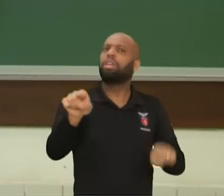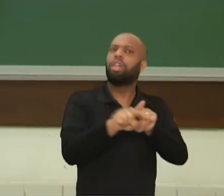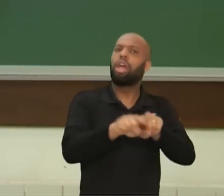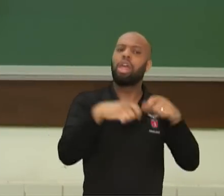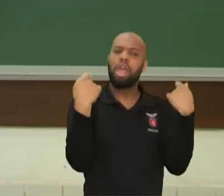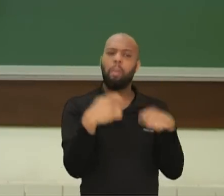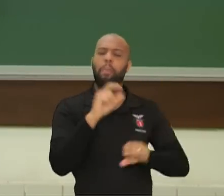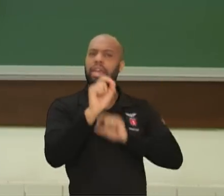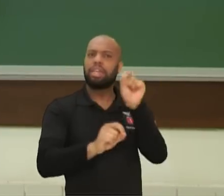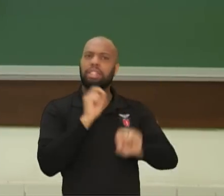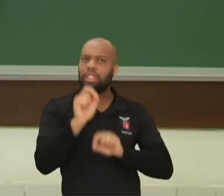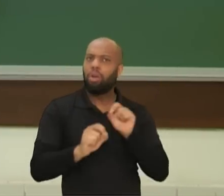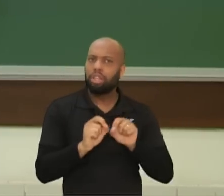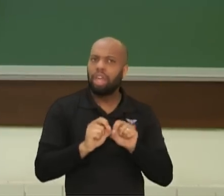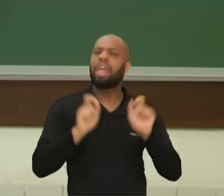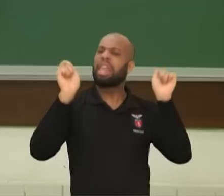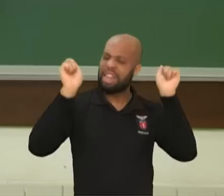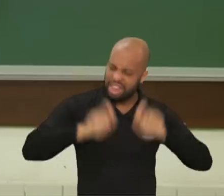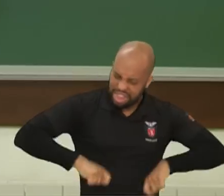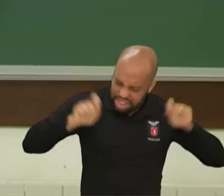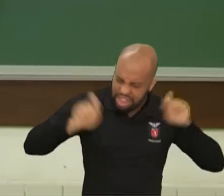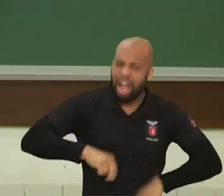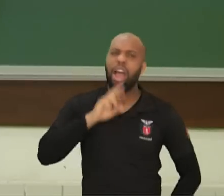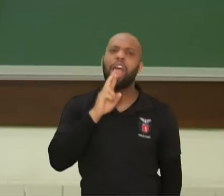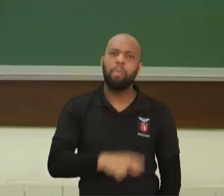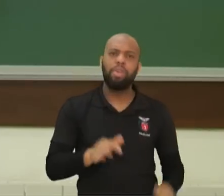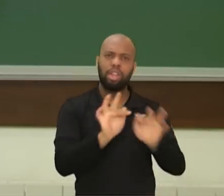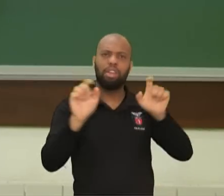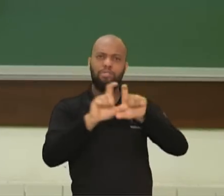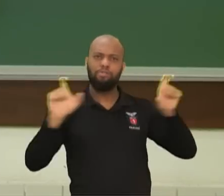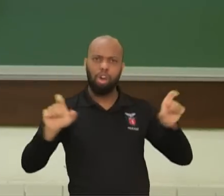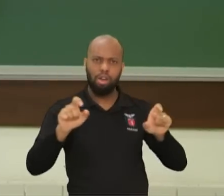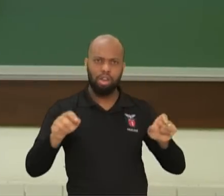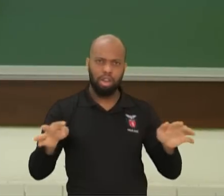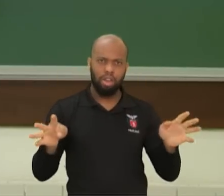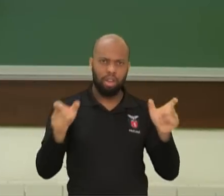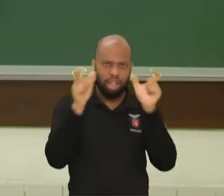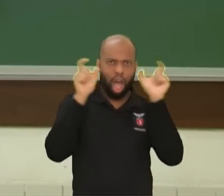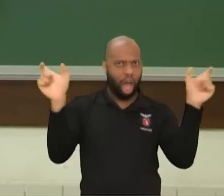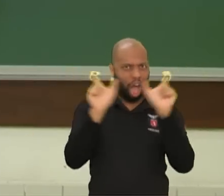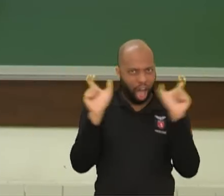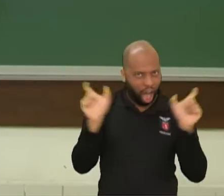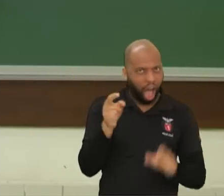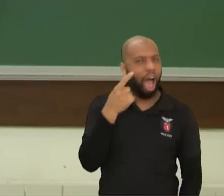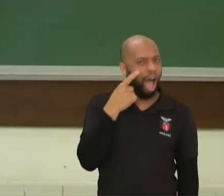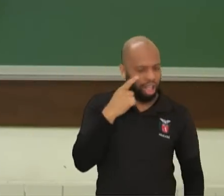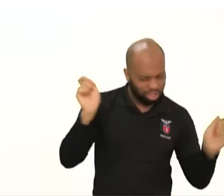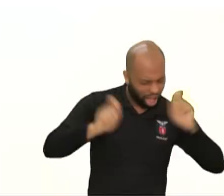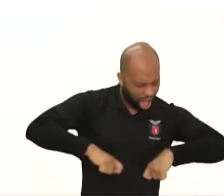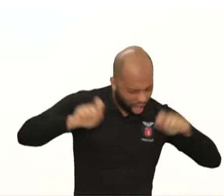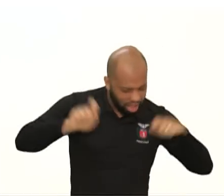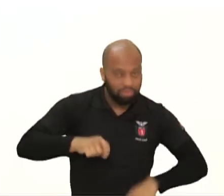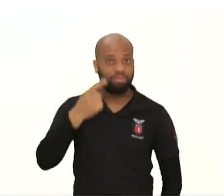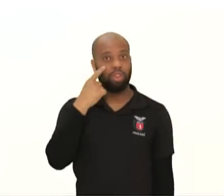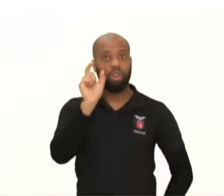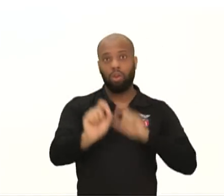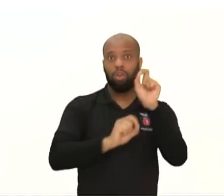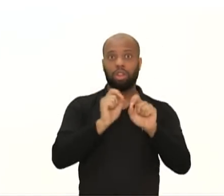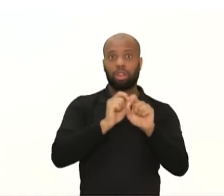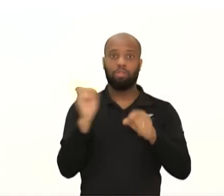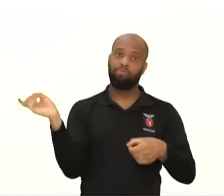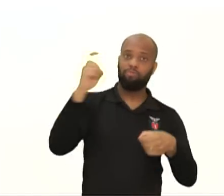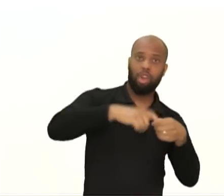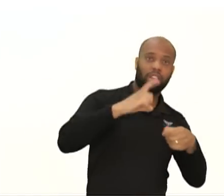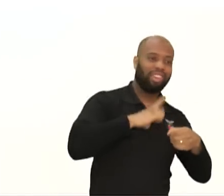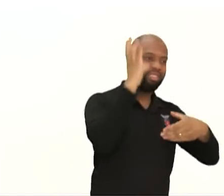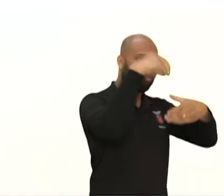precisam saber que dá para fazer isso sem fórmula. Não sei se alguém já prestou atenção nessa sacada aí. Então, aqui nós temos lá, retomando, os